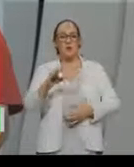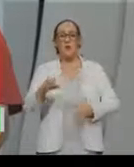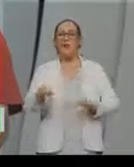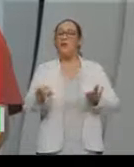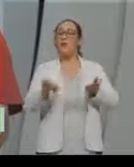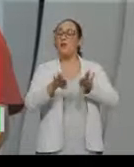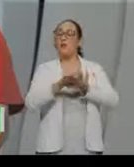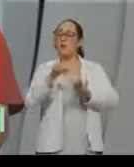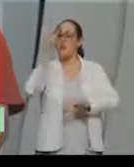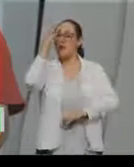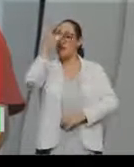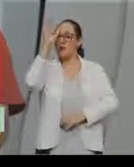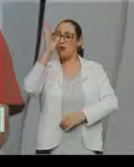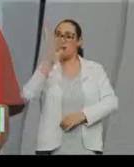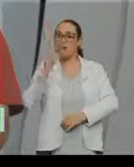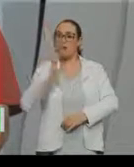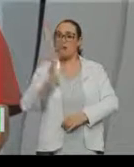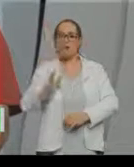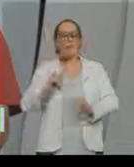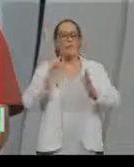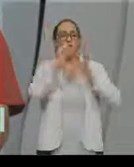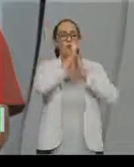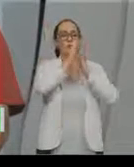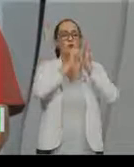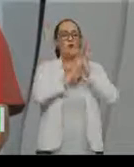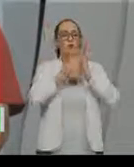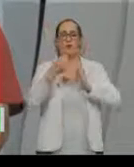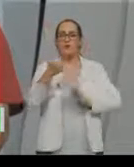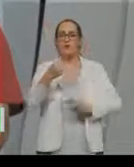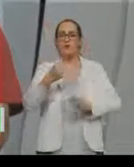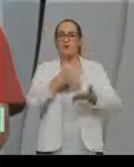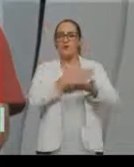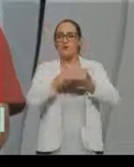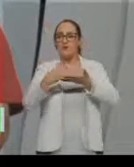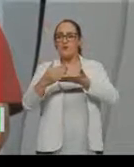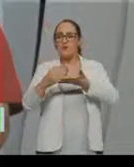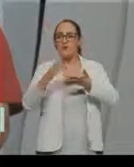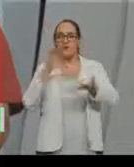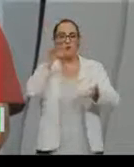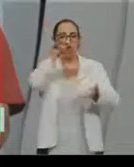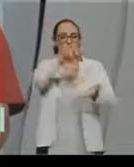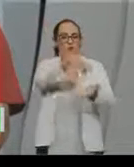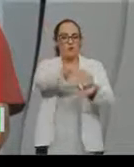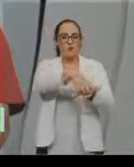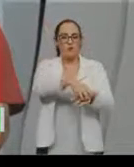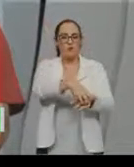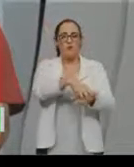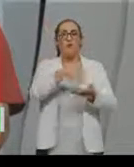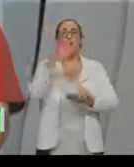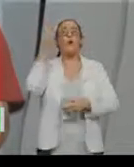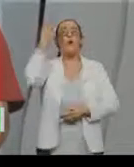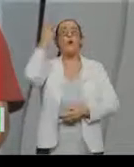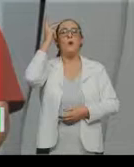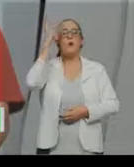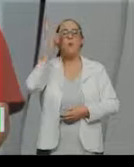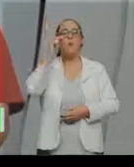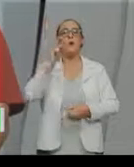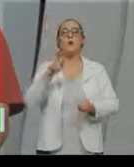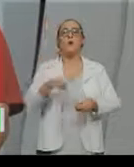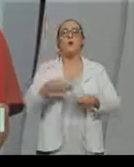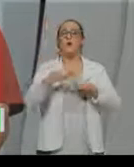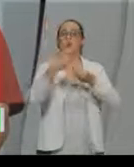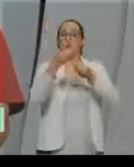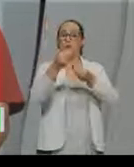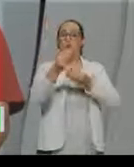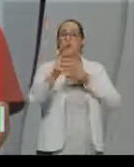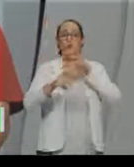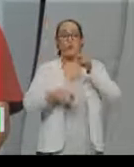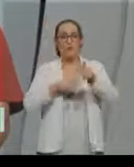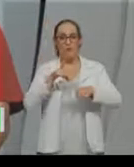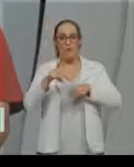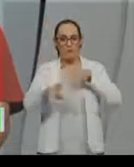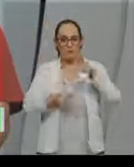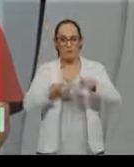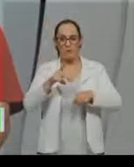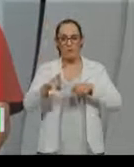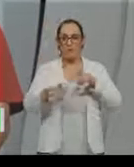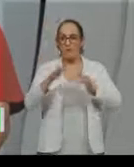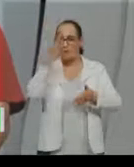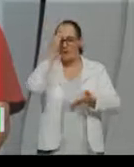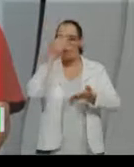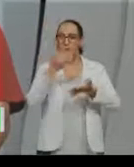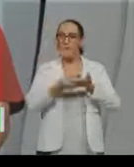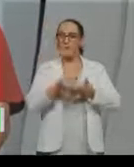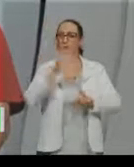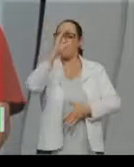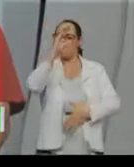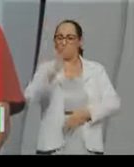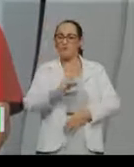no século XVI, no início da colonização, justamente para catequizar a população nativa e